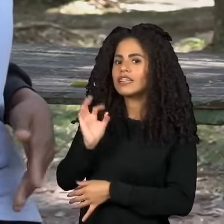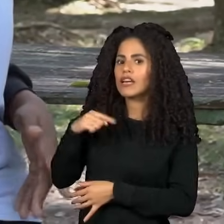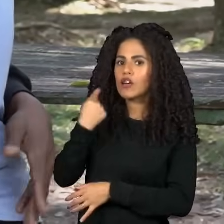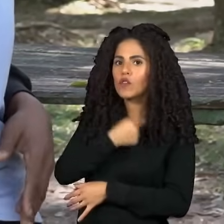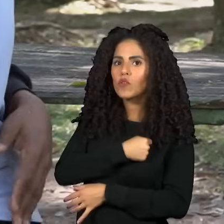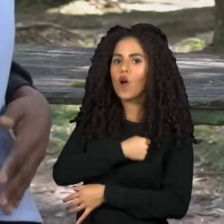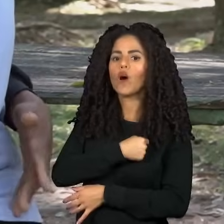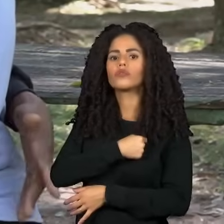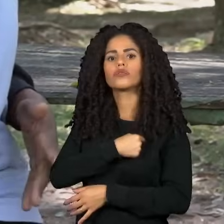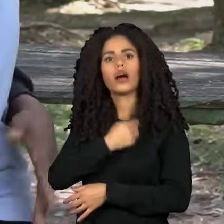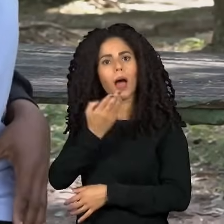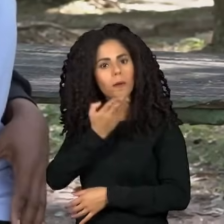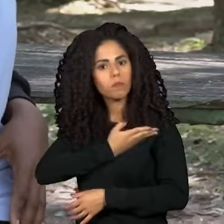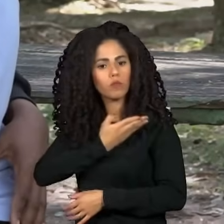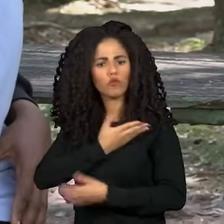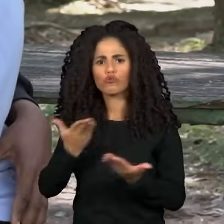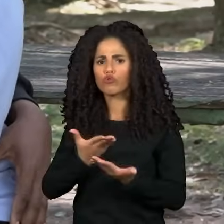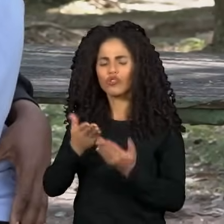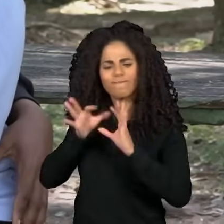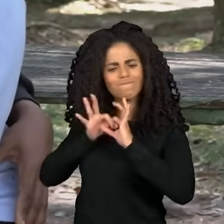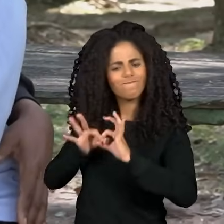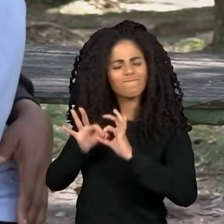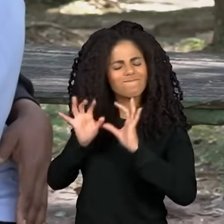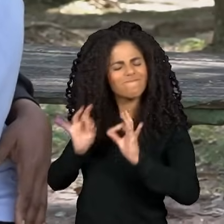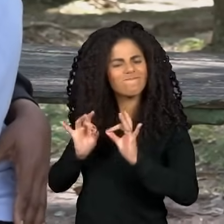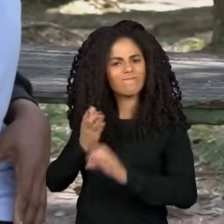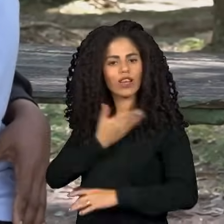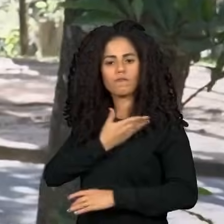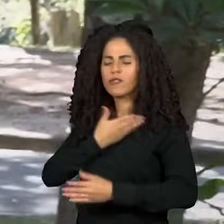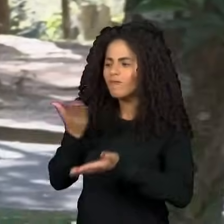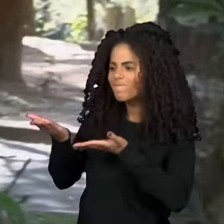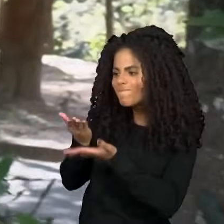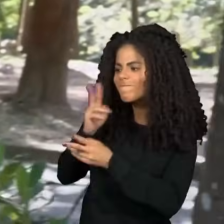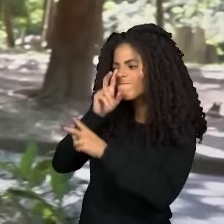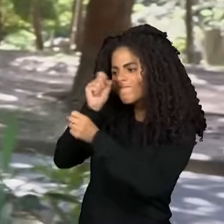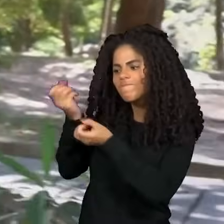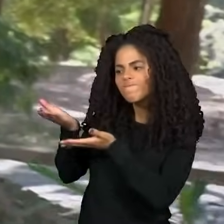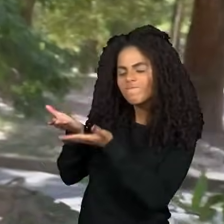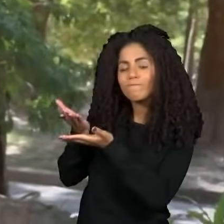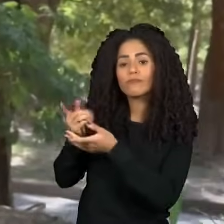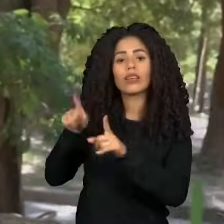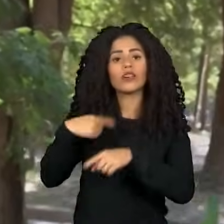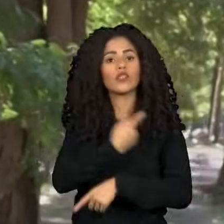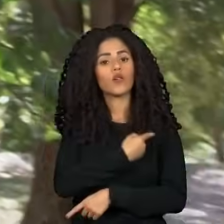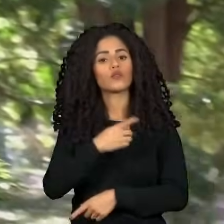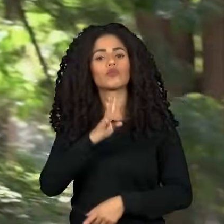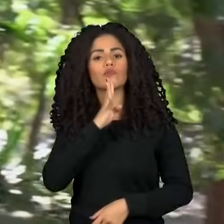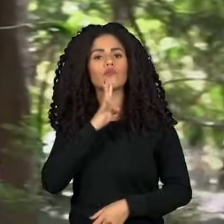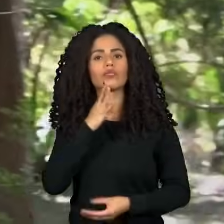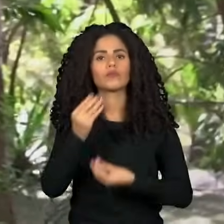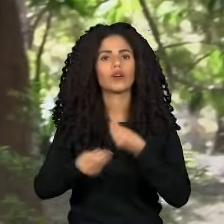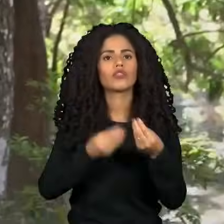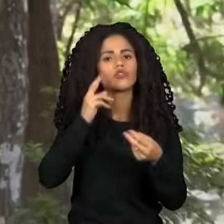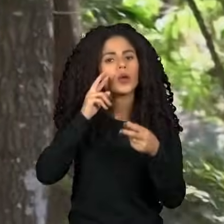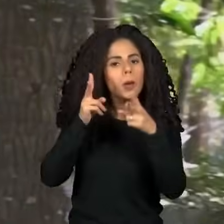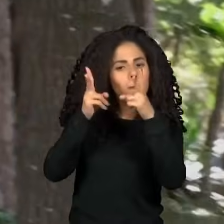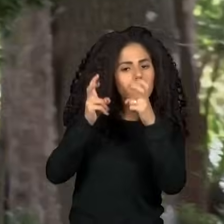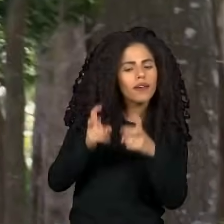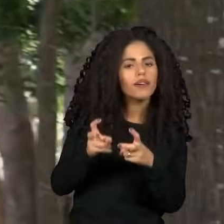tornou ótimos amigos, melhores amigos, né? A gente é muito parceiro. Bastou a gente se conhecer e a gente ver que as